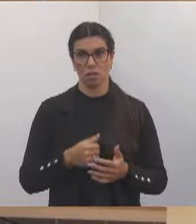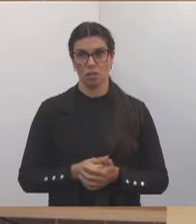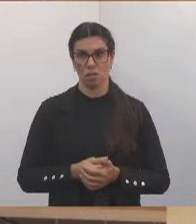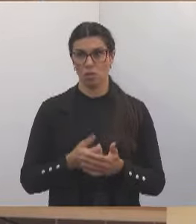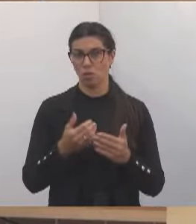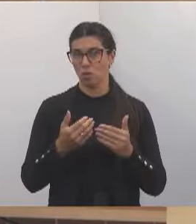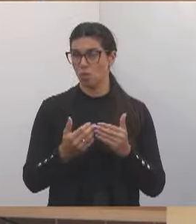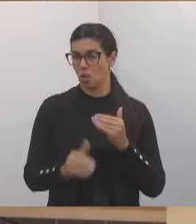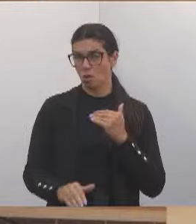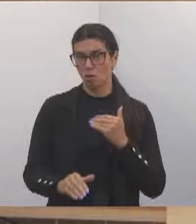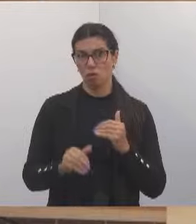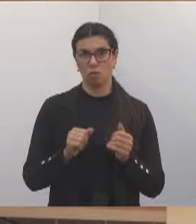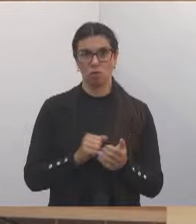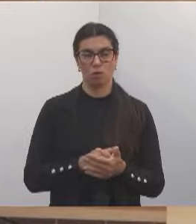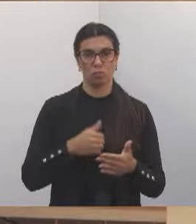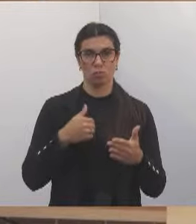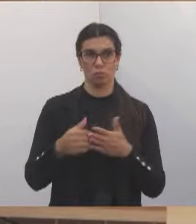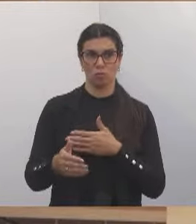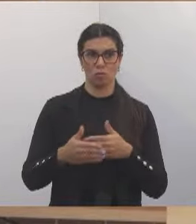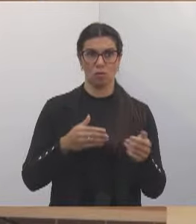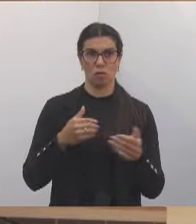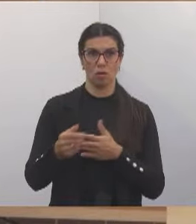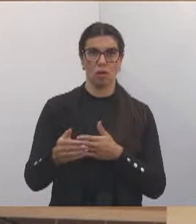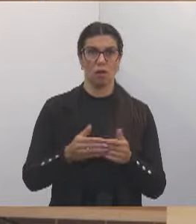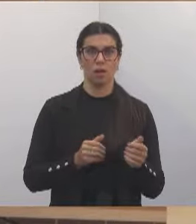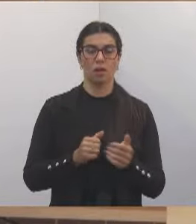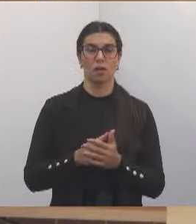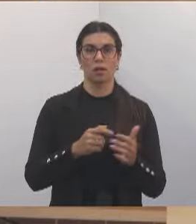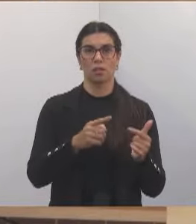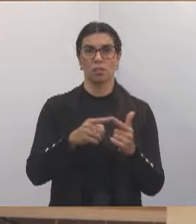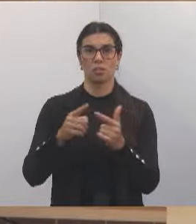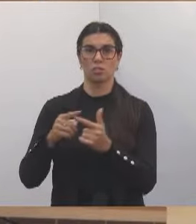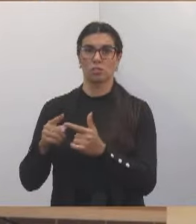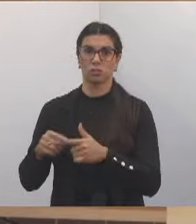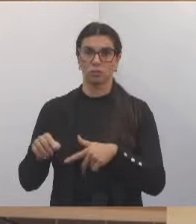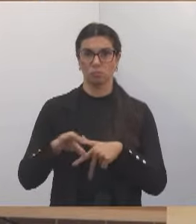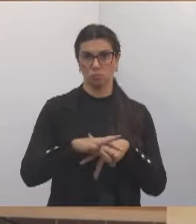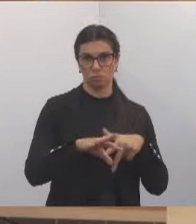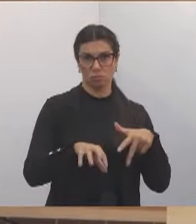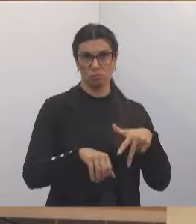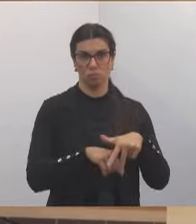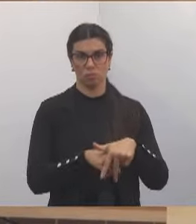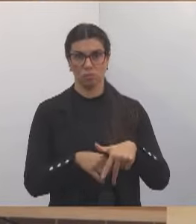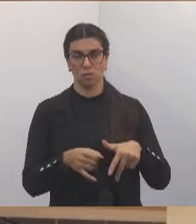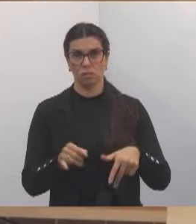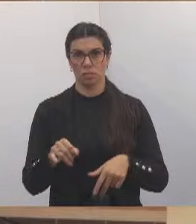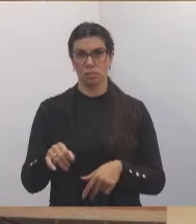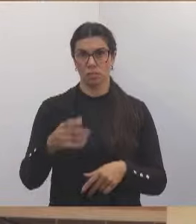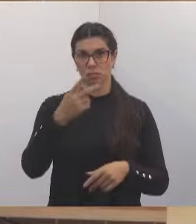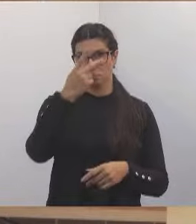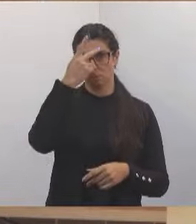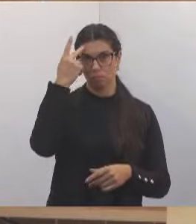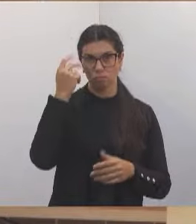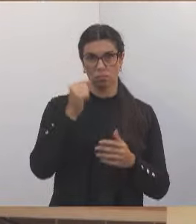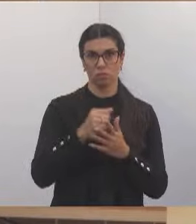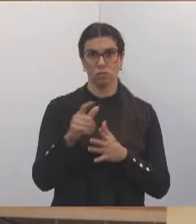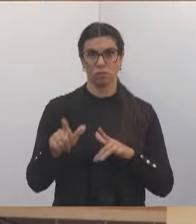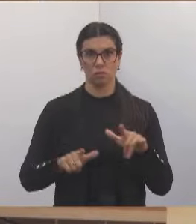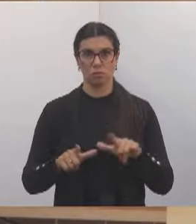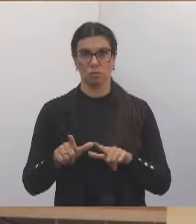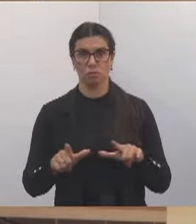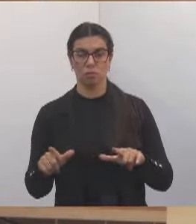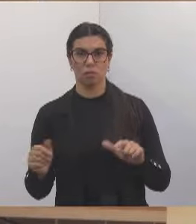a qualquer tipo de rachadinha. A pessoa que trabalha no gabinete de um